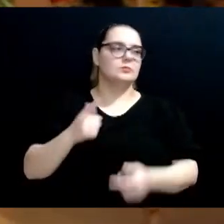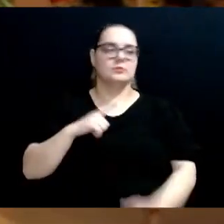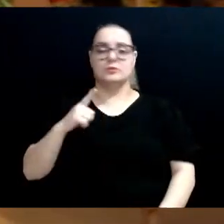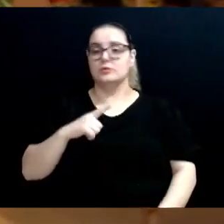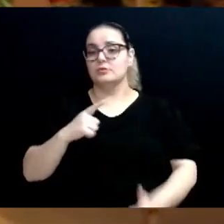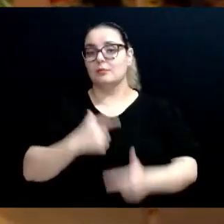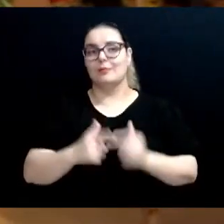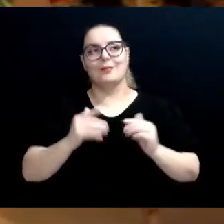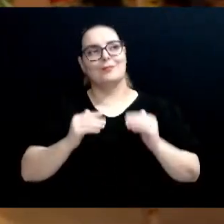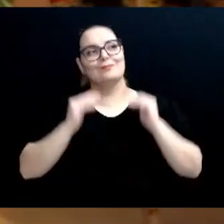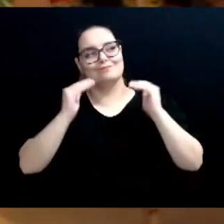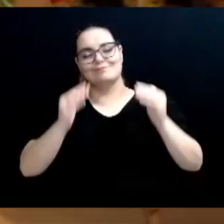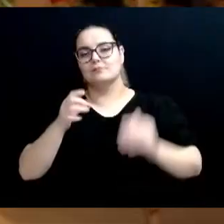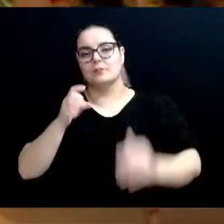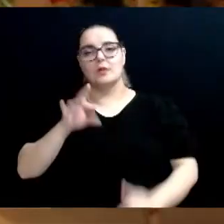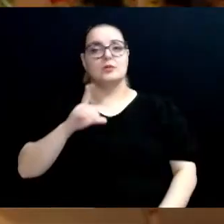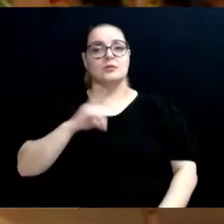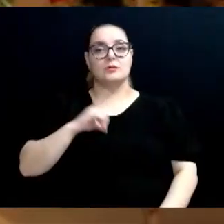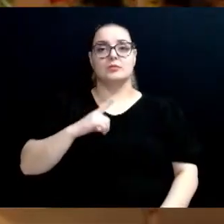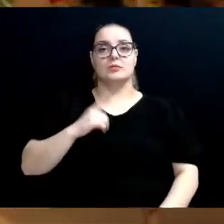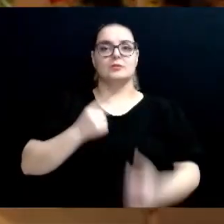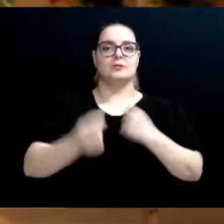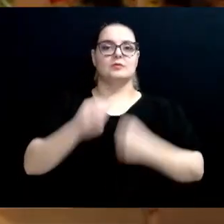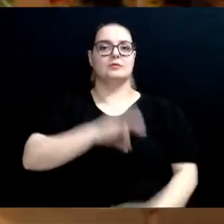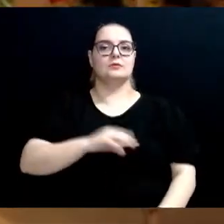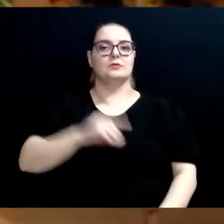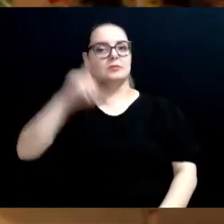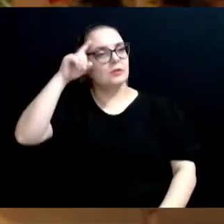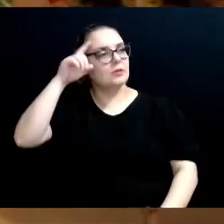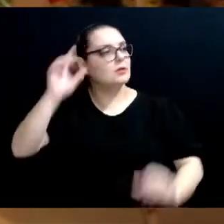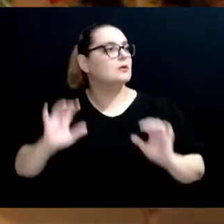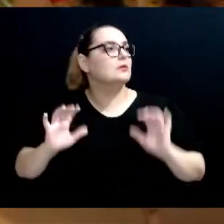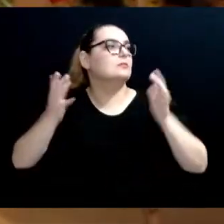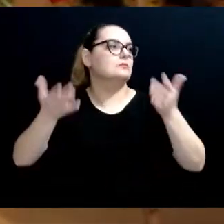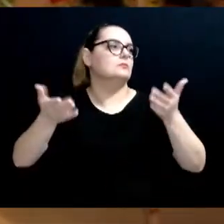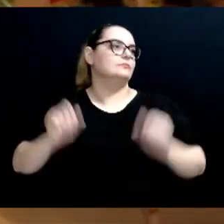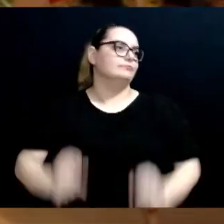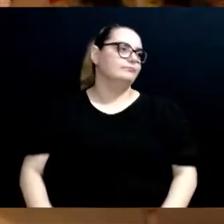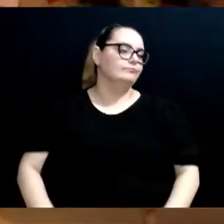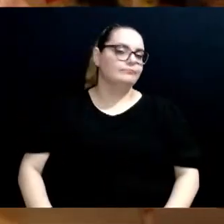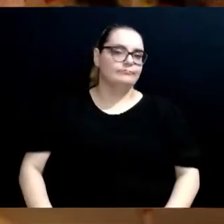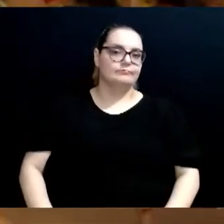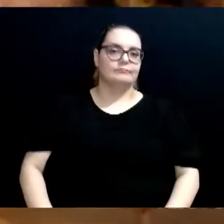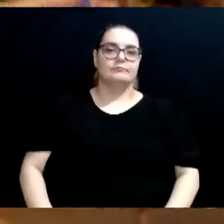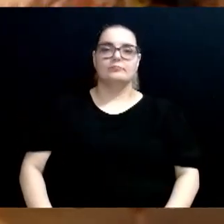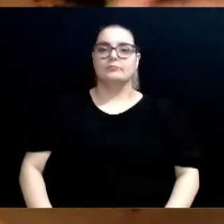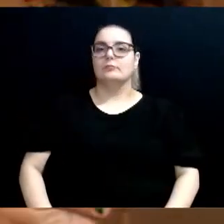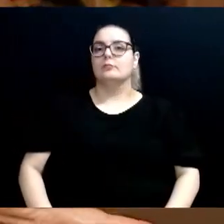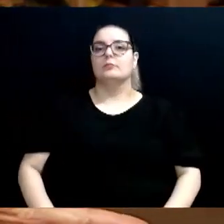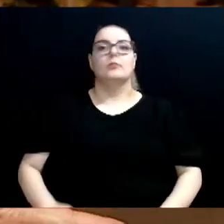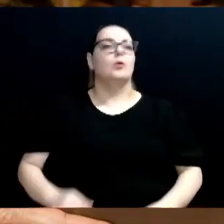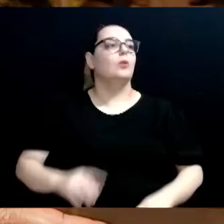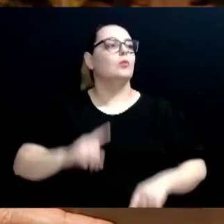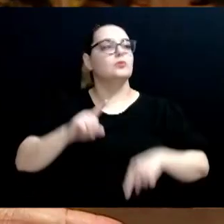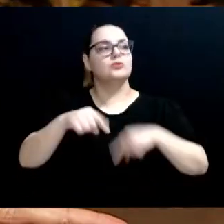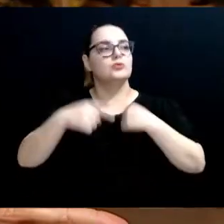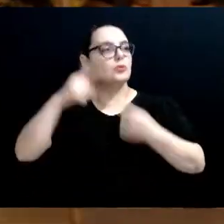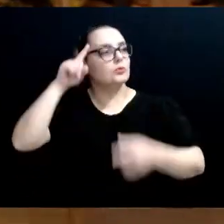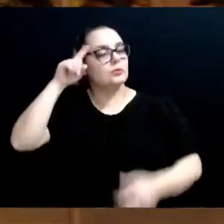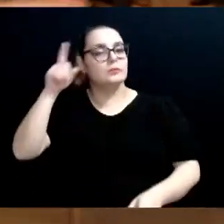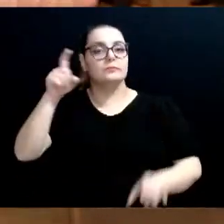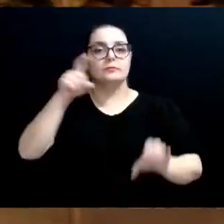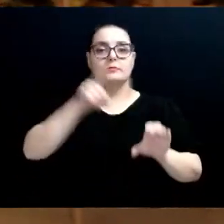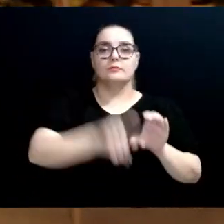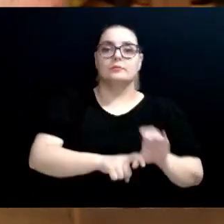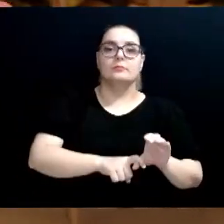que os artesãos tinham uma dor absurda. Eles só tinham renda em datas comemorativas.